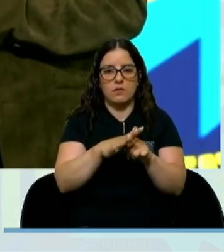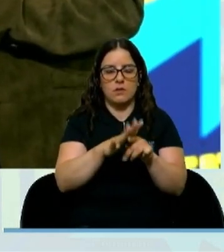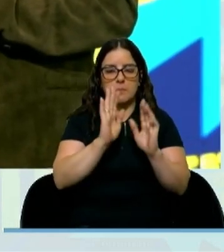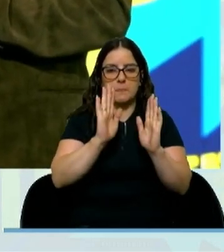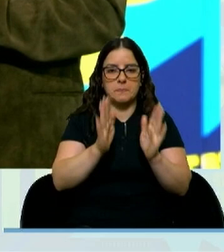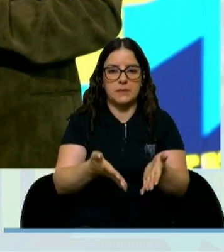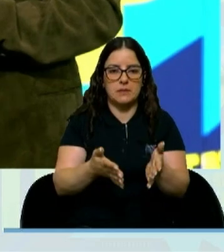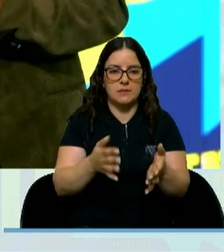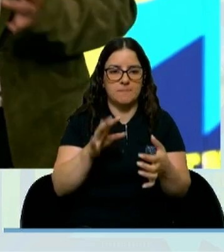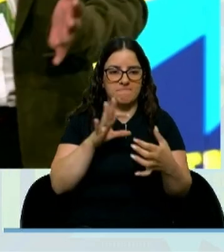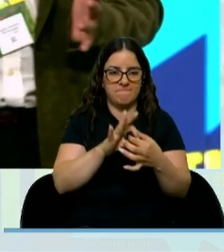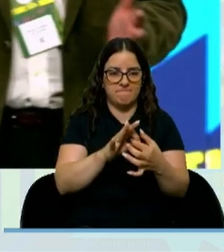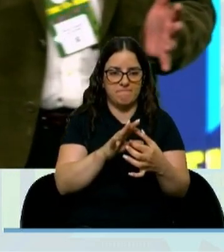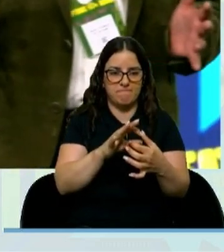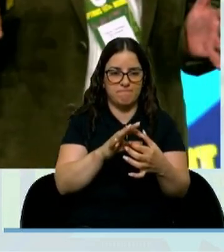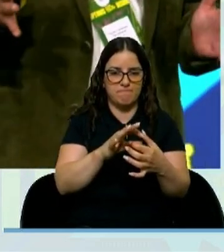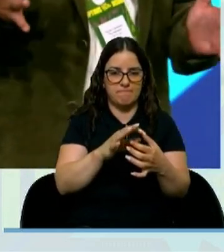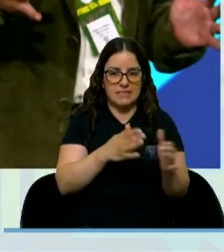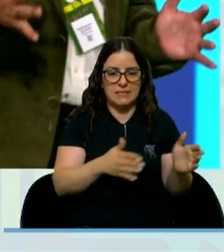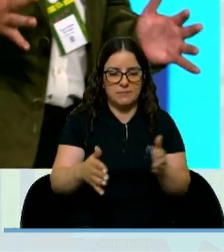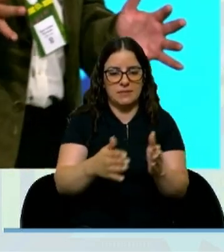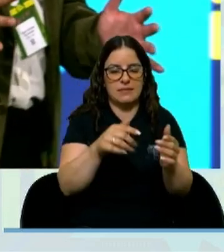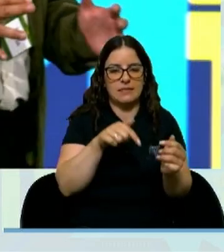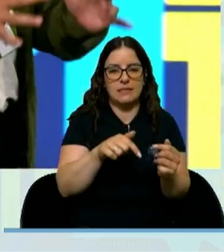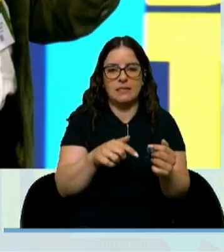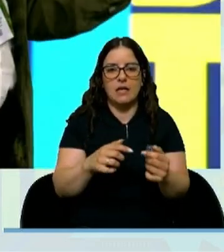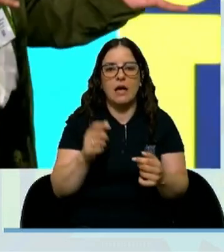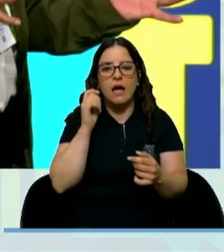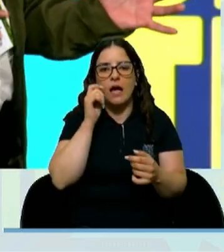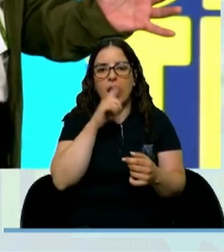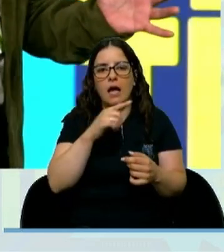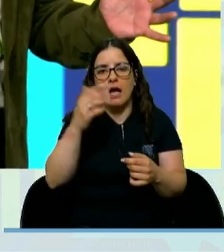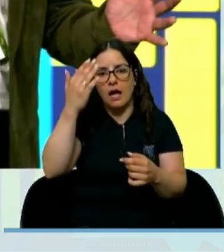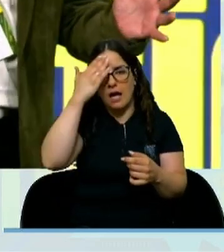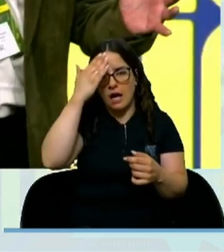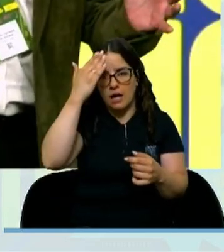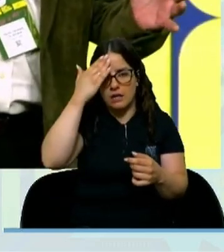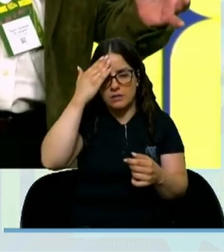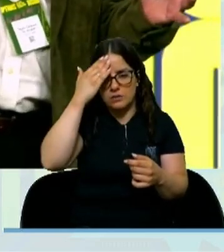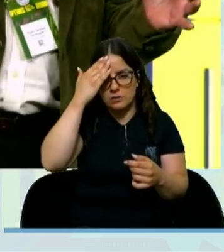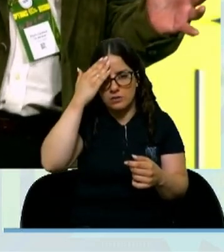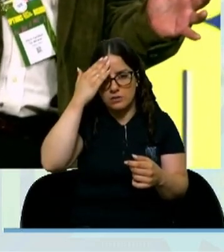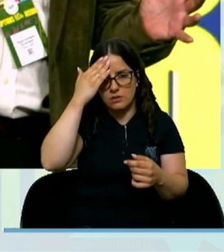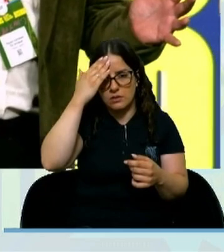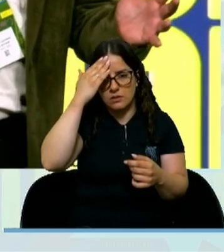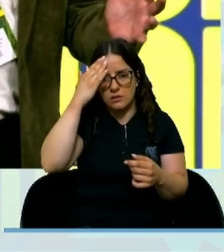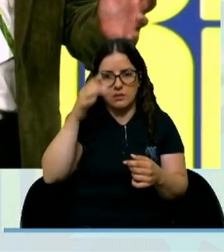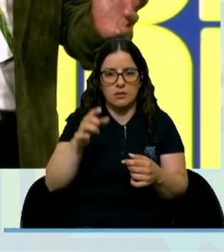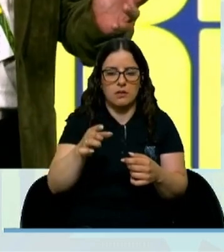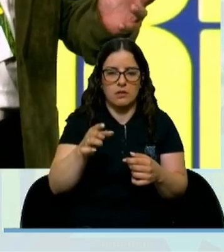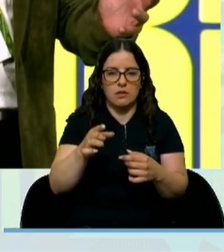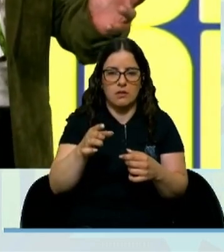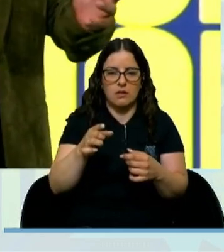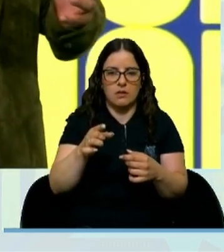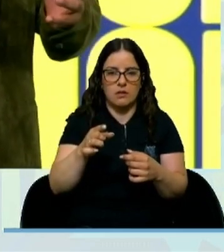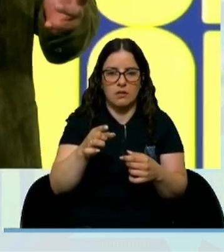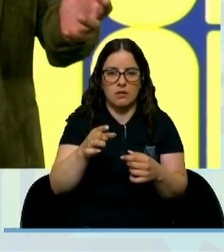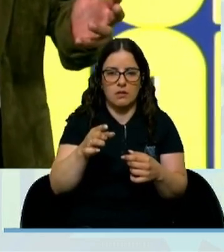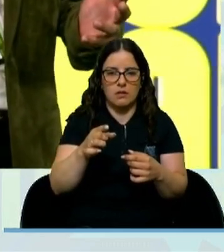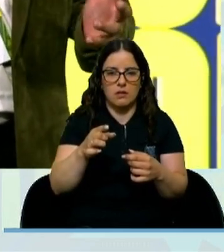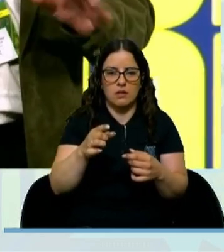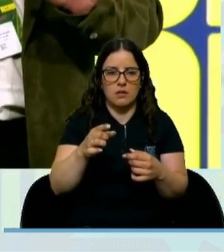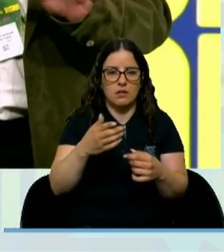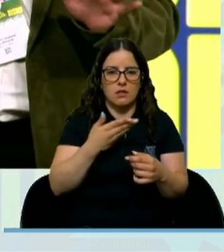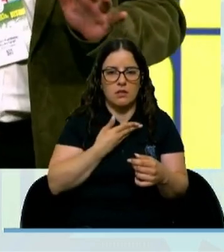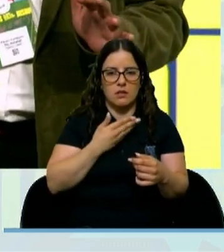por aí. Desenganam-se aqueles que pensam que a DeFi vai começar a receber todas as transações da